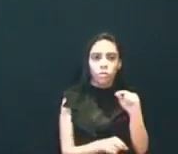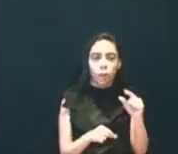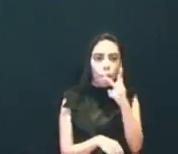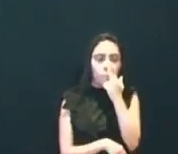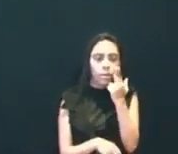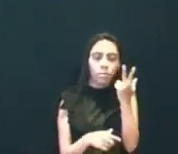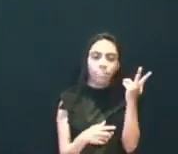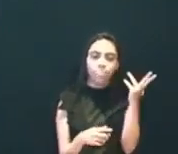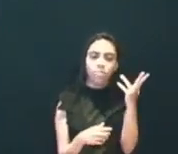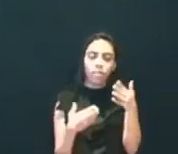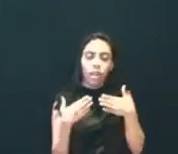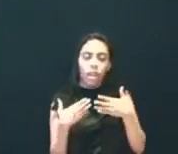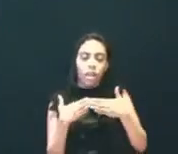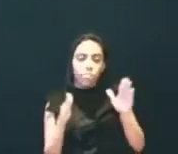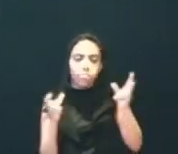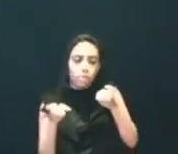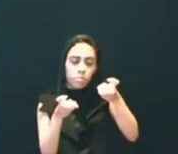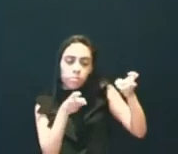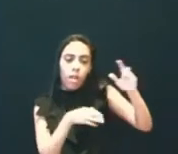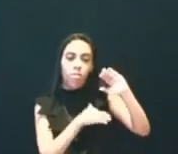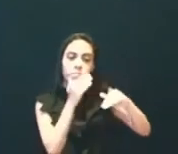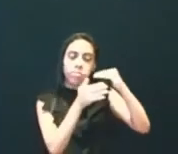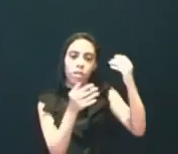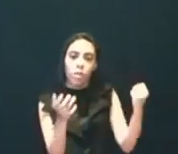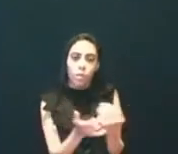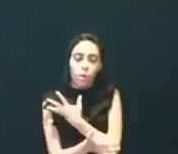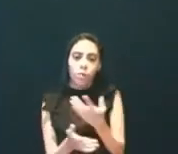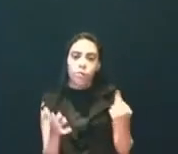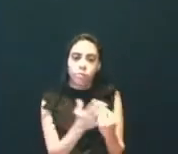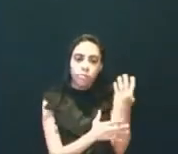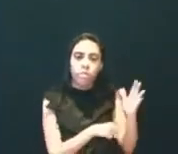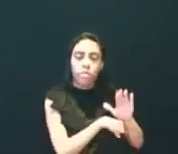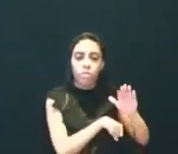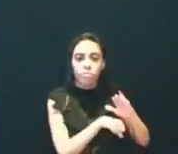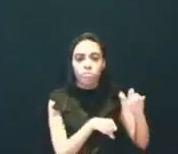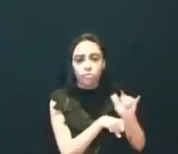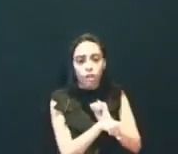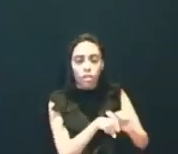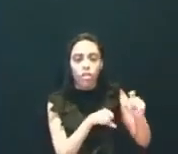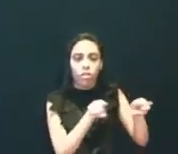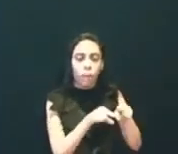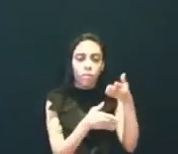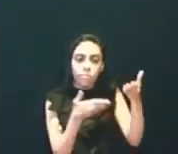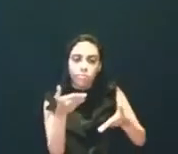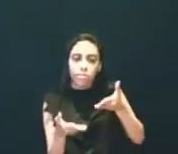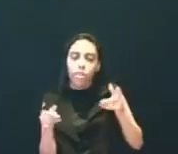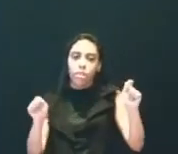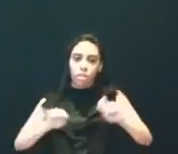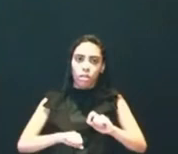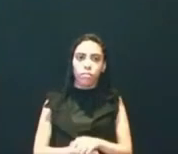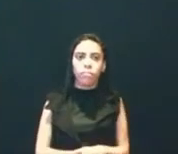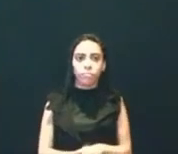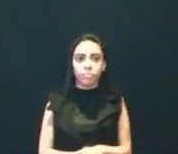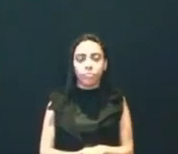uma avenida, né, de desenvolvimento de novas drogas e de novas estratégias de tratamento. Então, nós